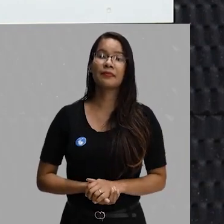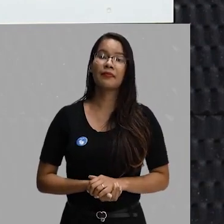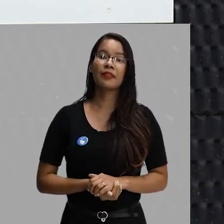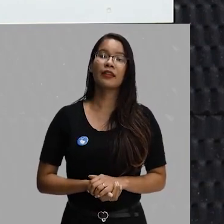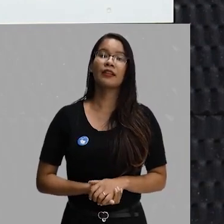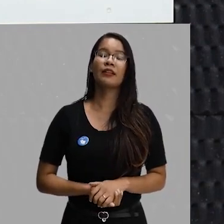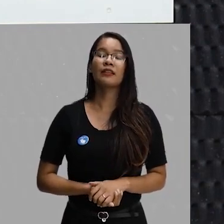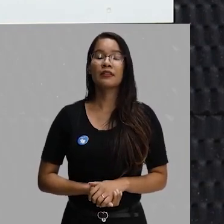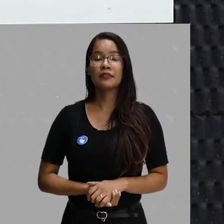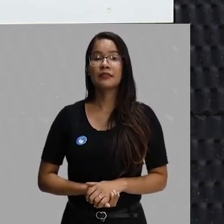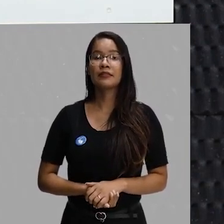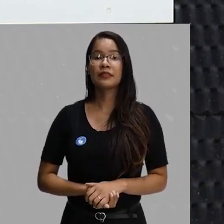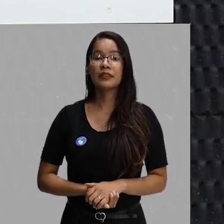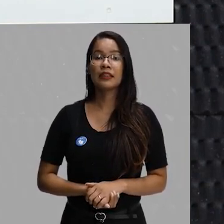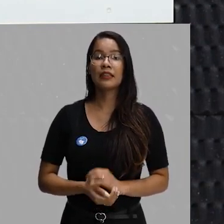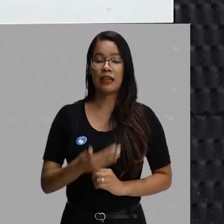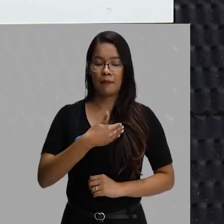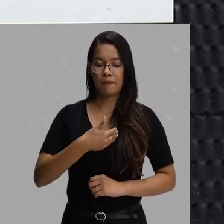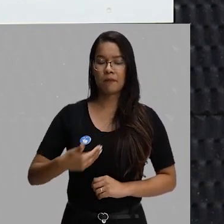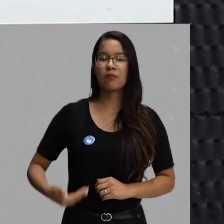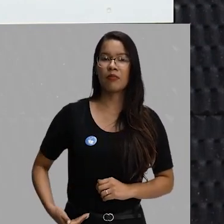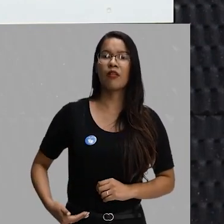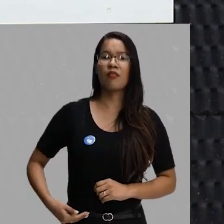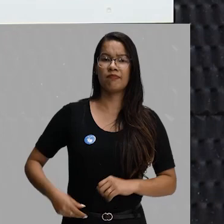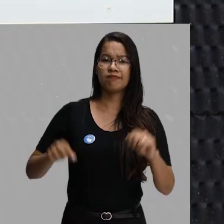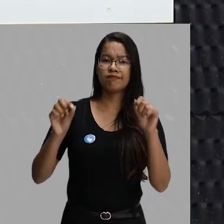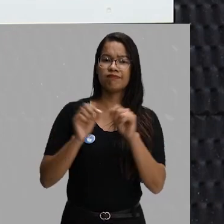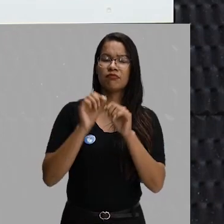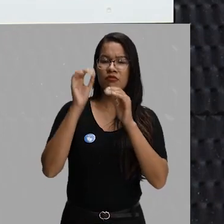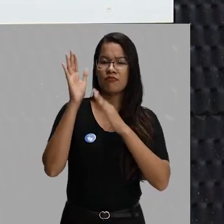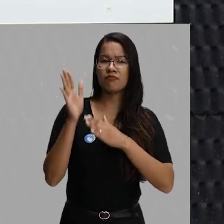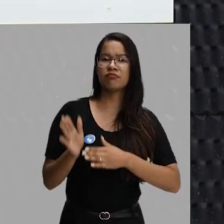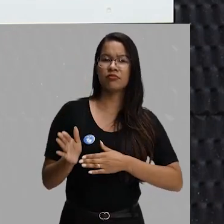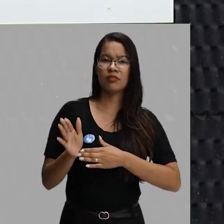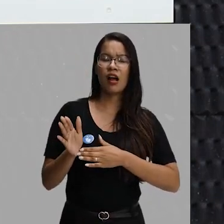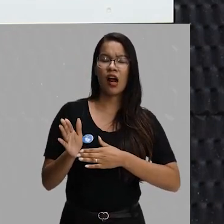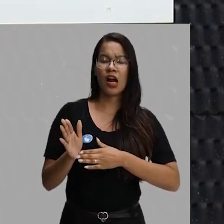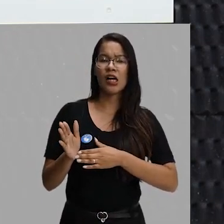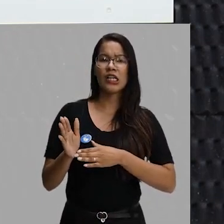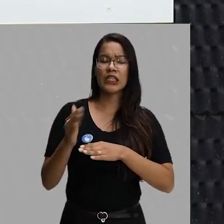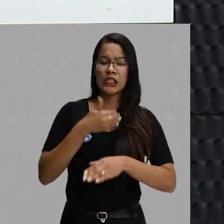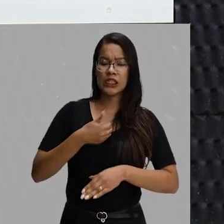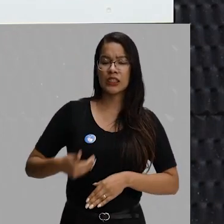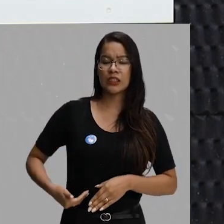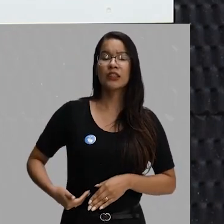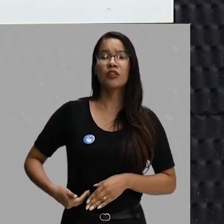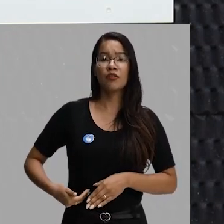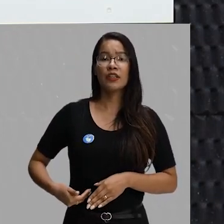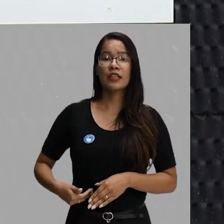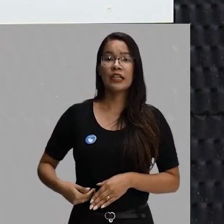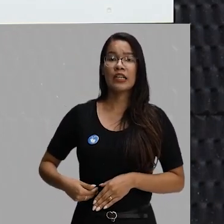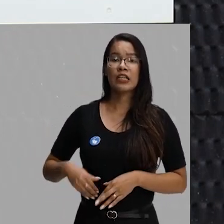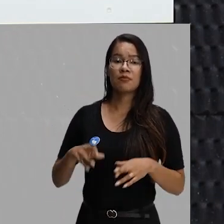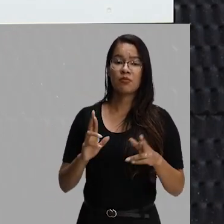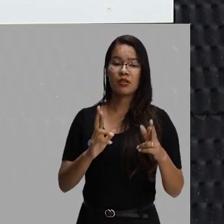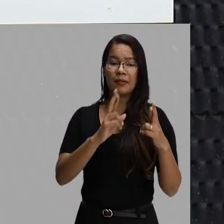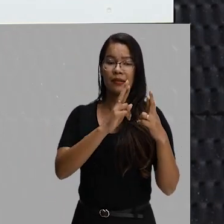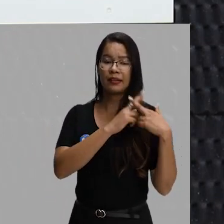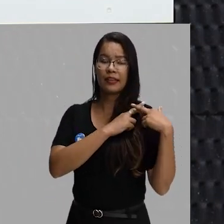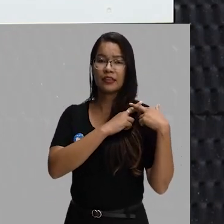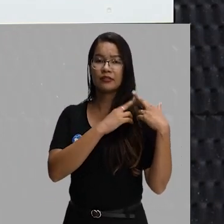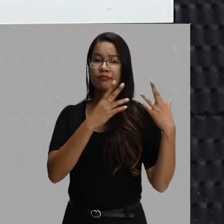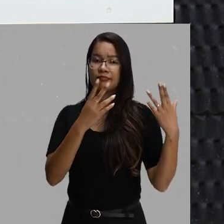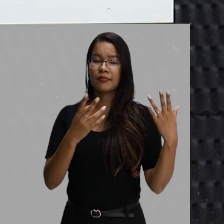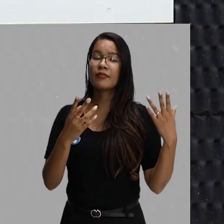uma república, uma forma de governo de responsabilidade pública. É a partir daí que nós temos a